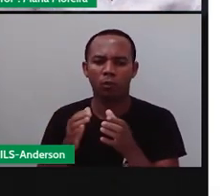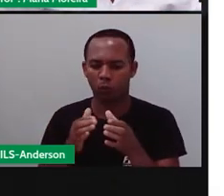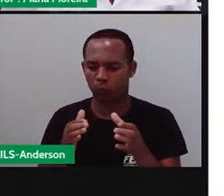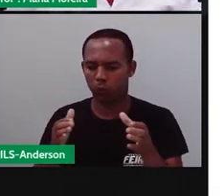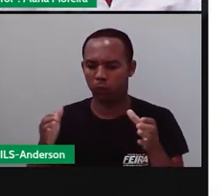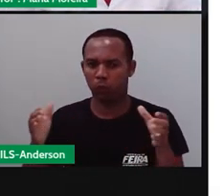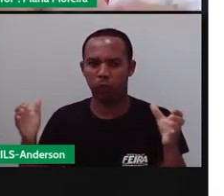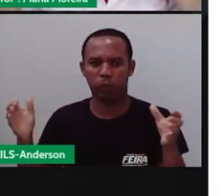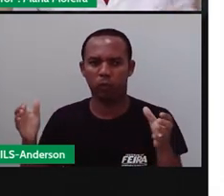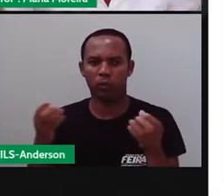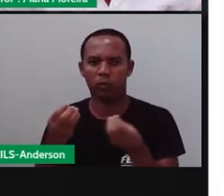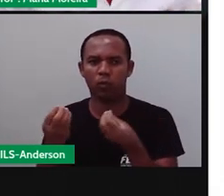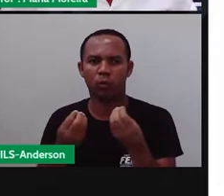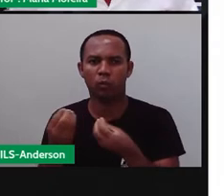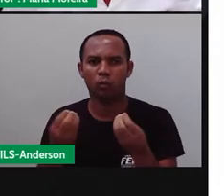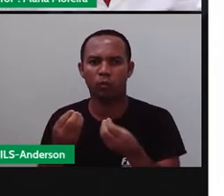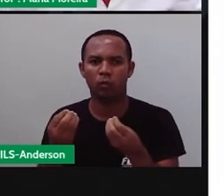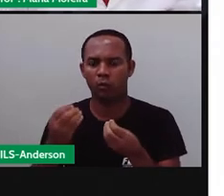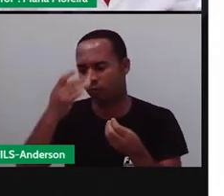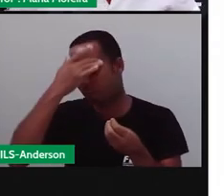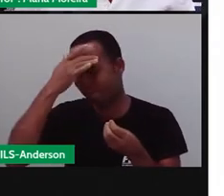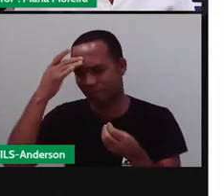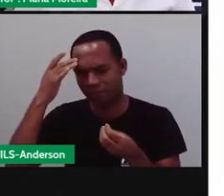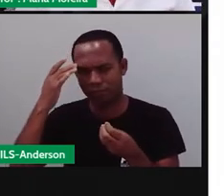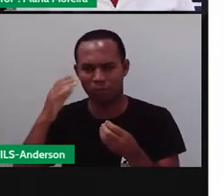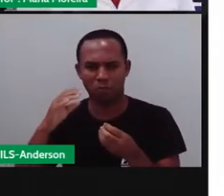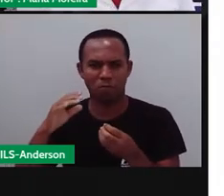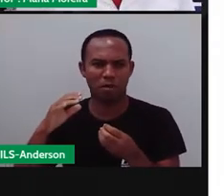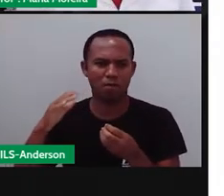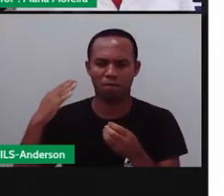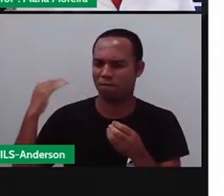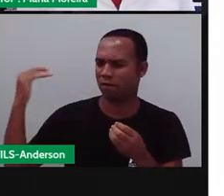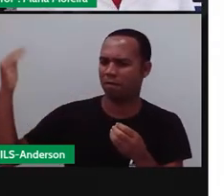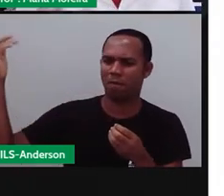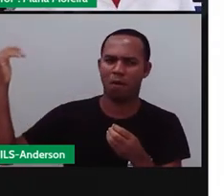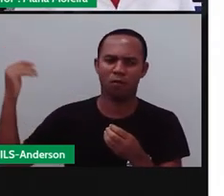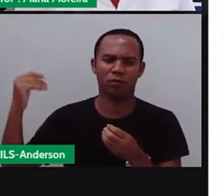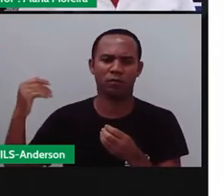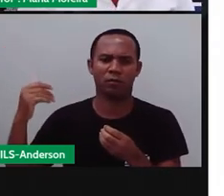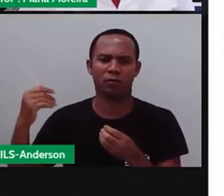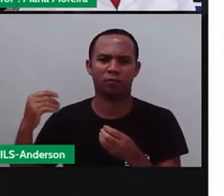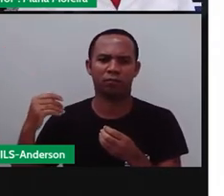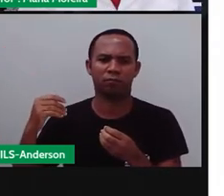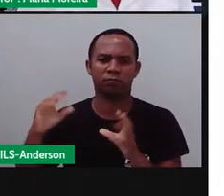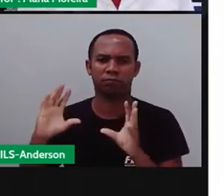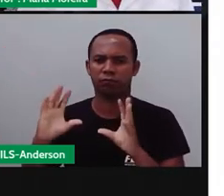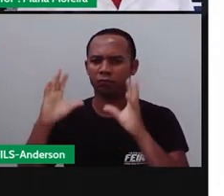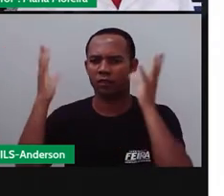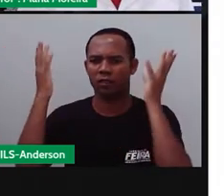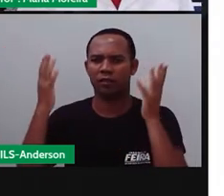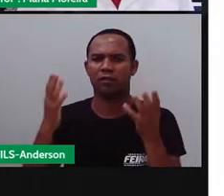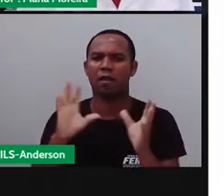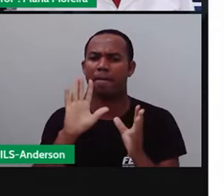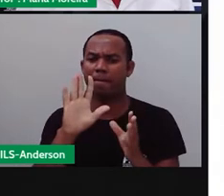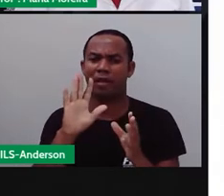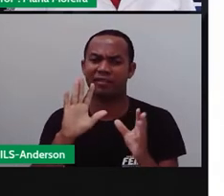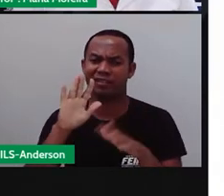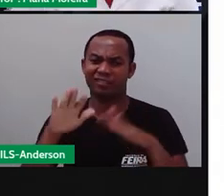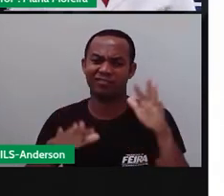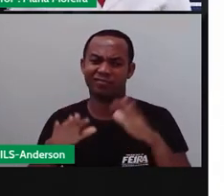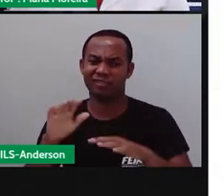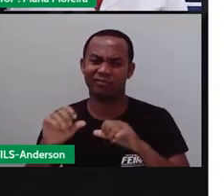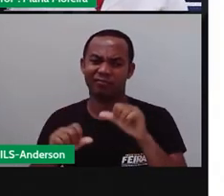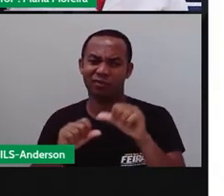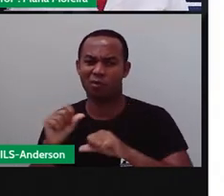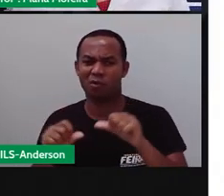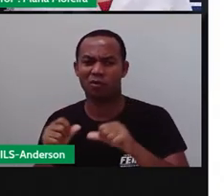grandes eventos com grandes artistas, né, e que simplesmente acaba fugindo da característica da festa. Então, o que